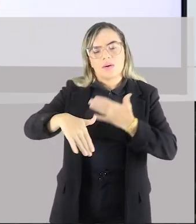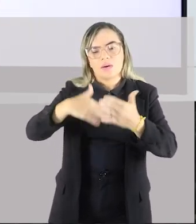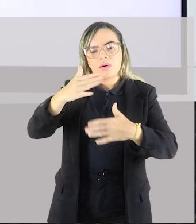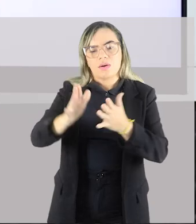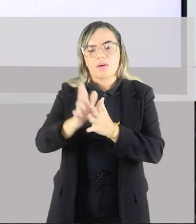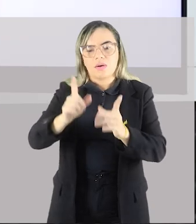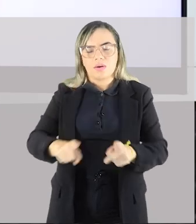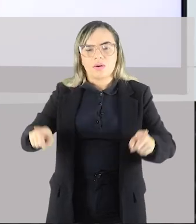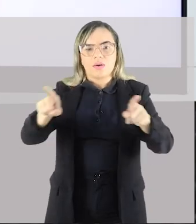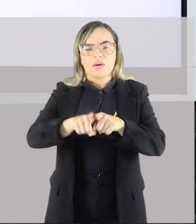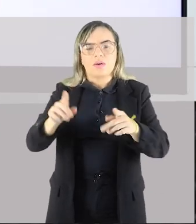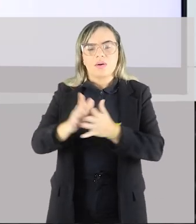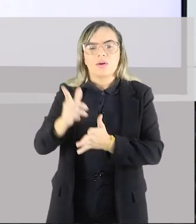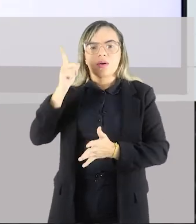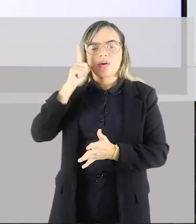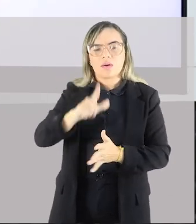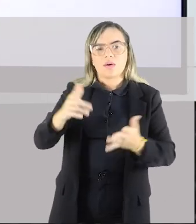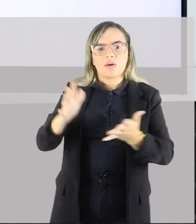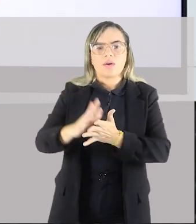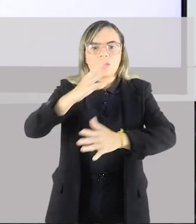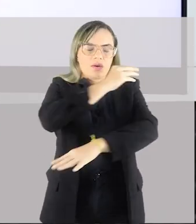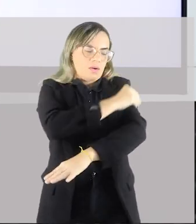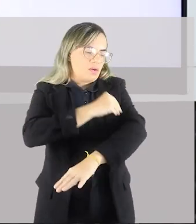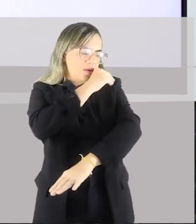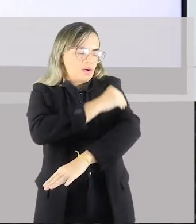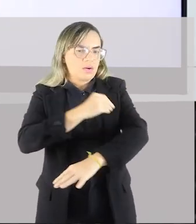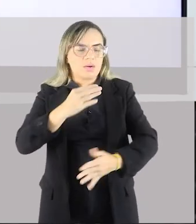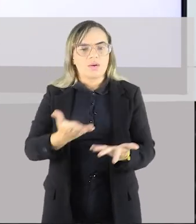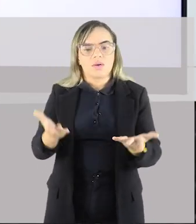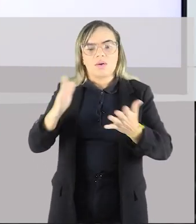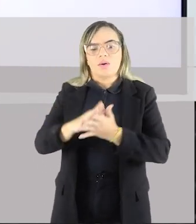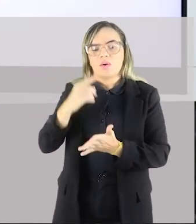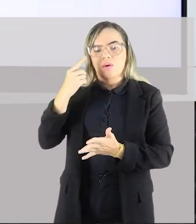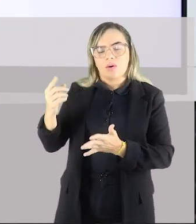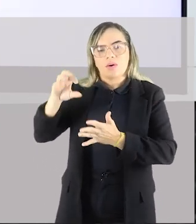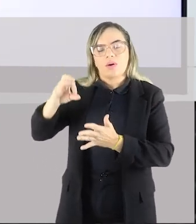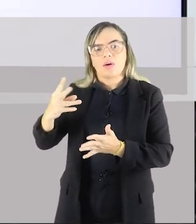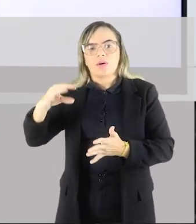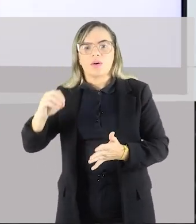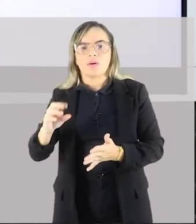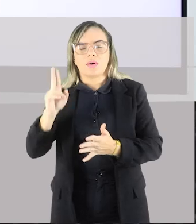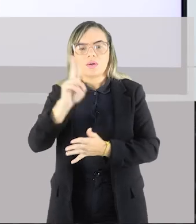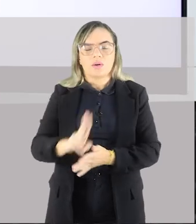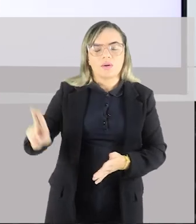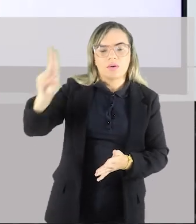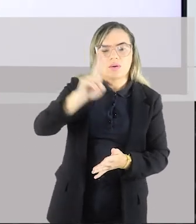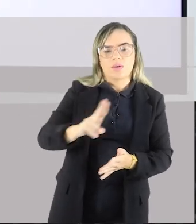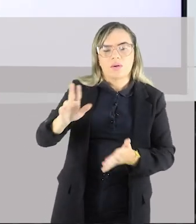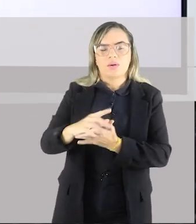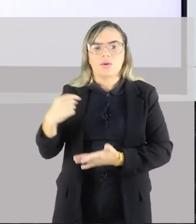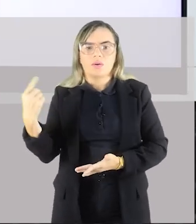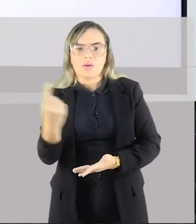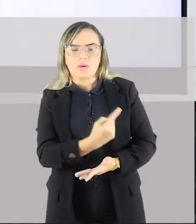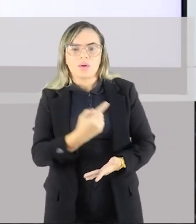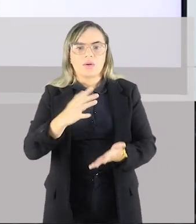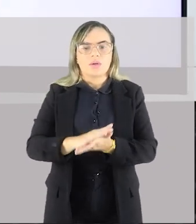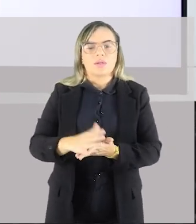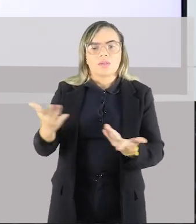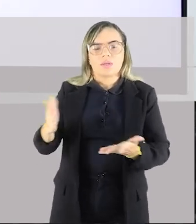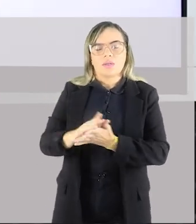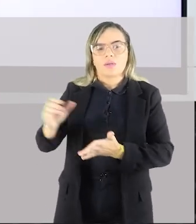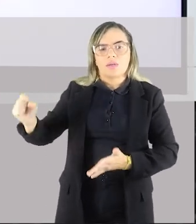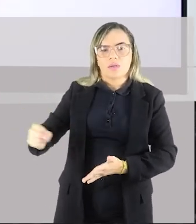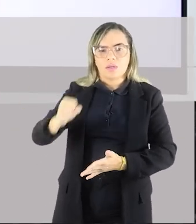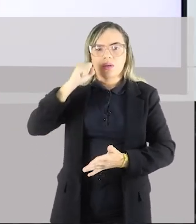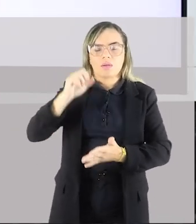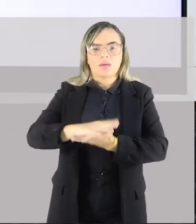ele também consegue produzir um álcool, né, que é o álcool etílico, utilizado ali nas nossas bebidas alcoólicas.